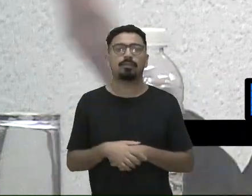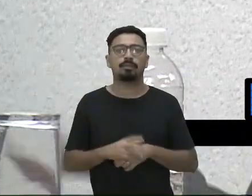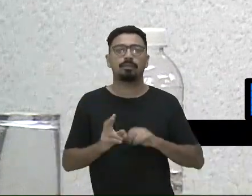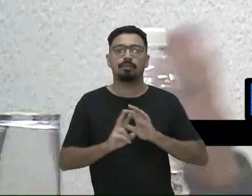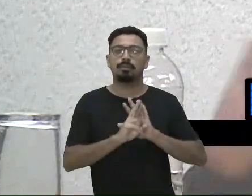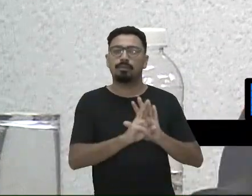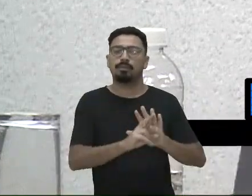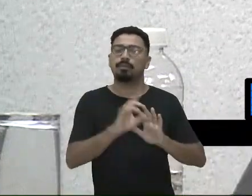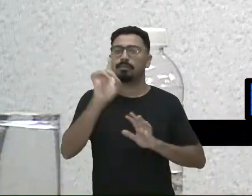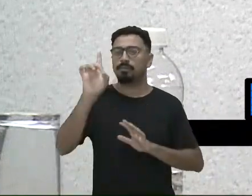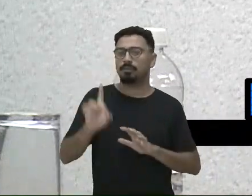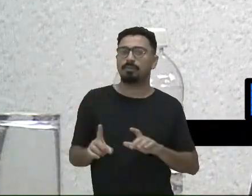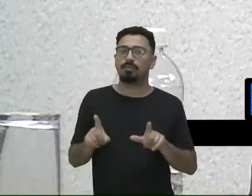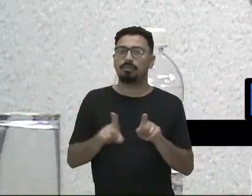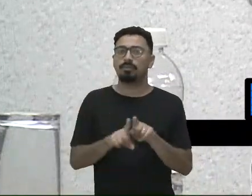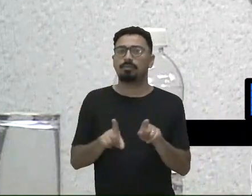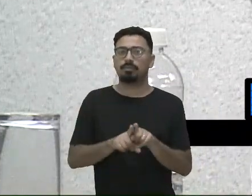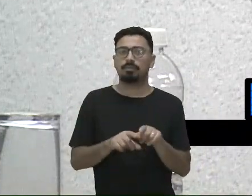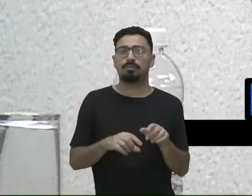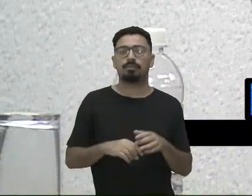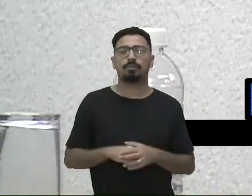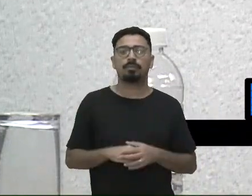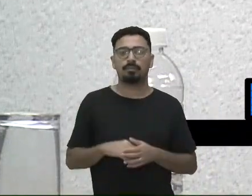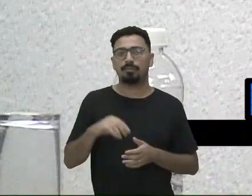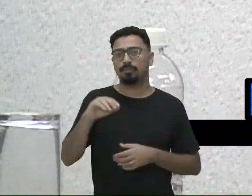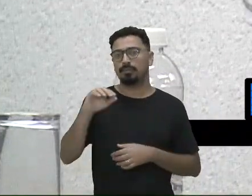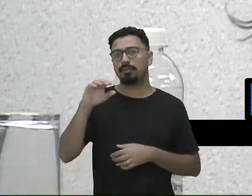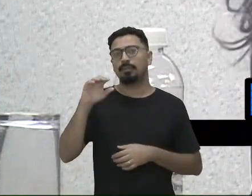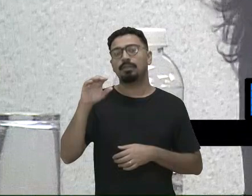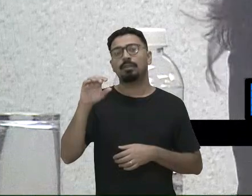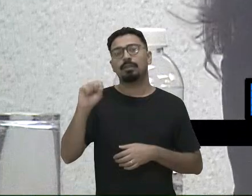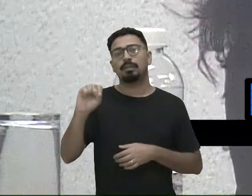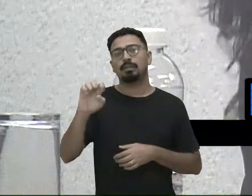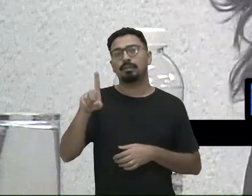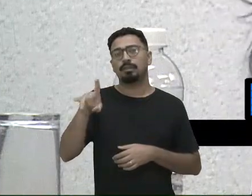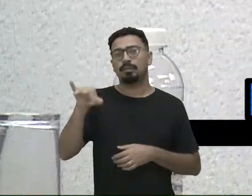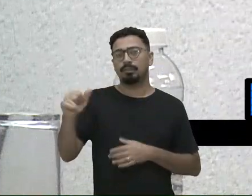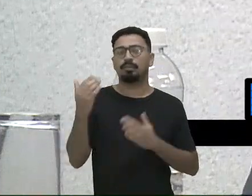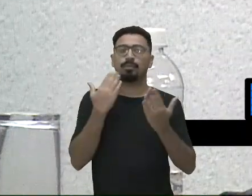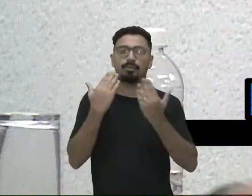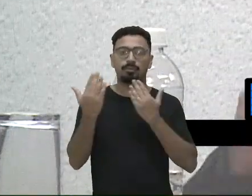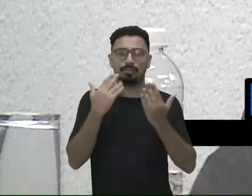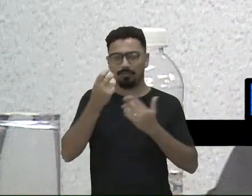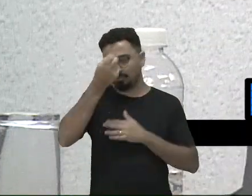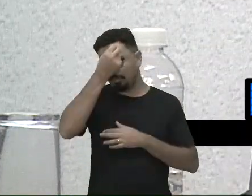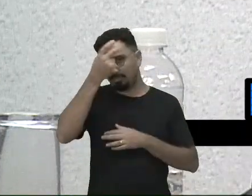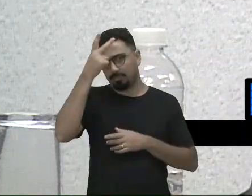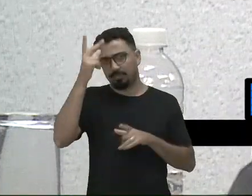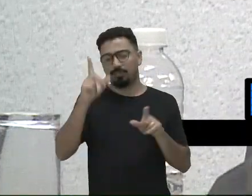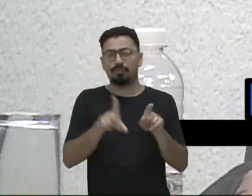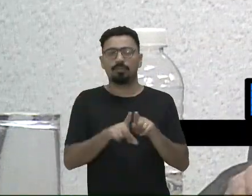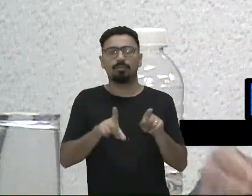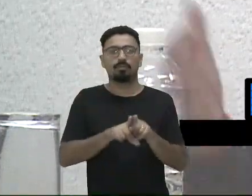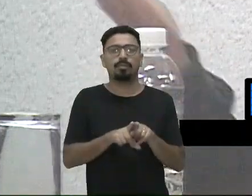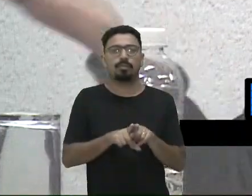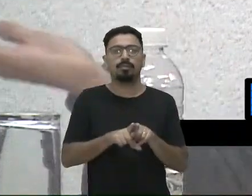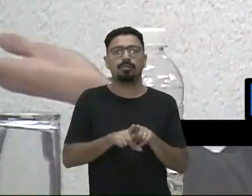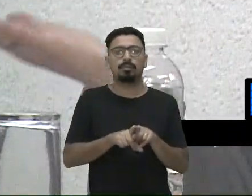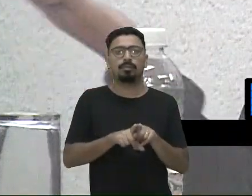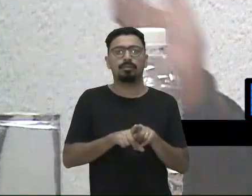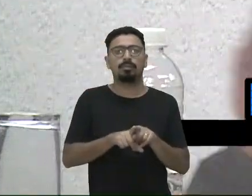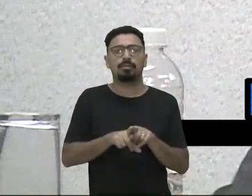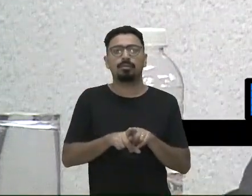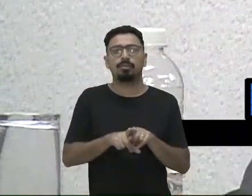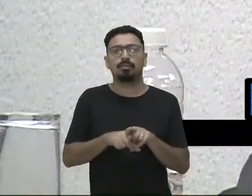representada pela diretora da CEDIS aqui, por um psicólogo da prefeitura, né, por